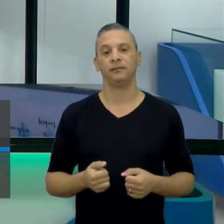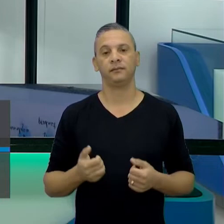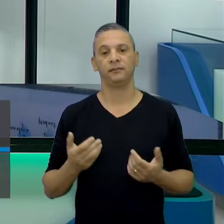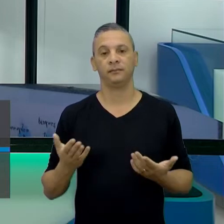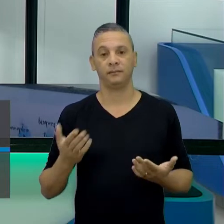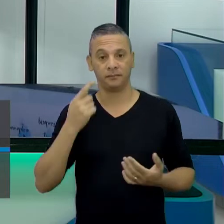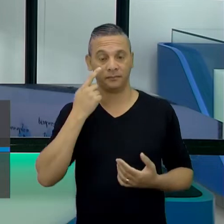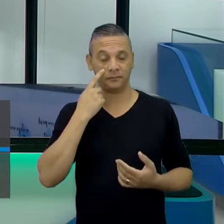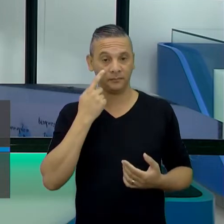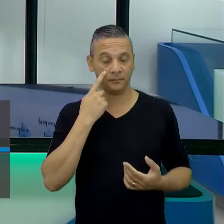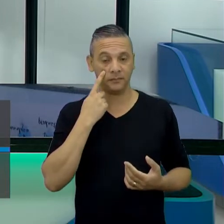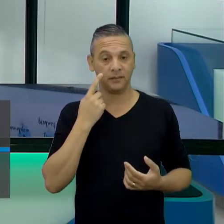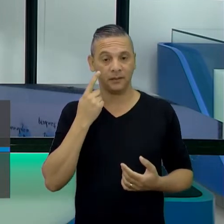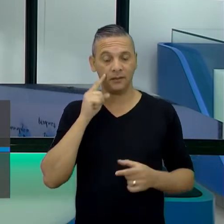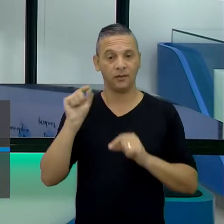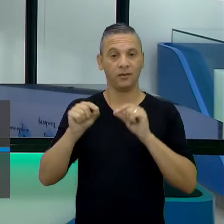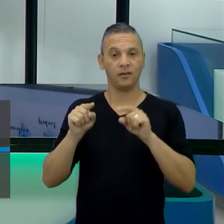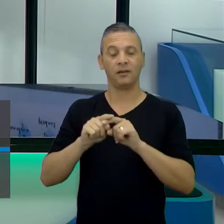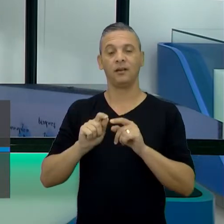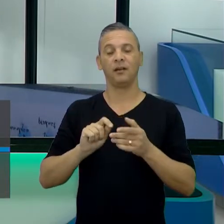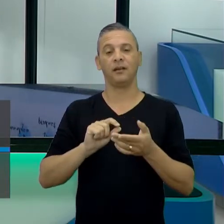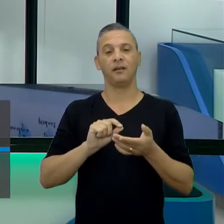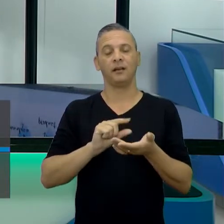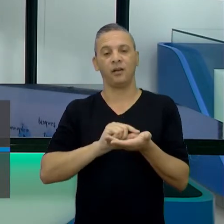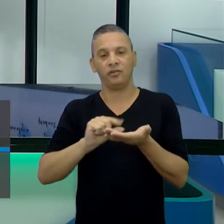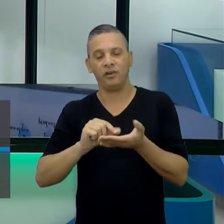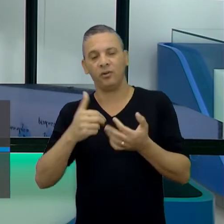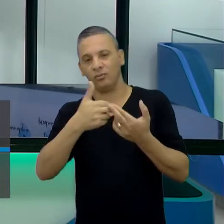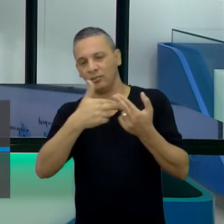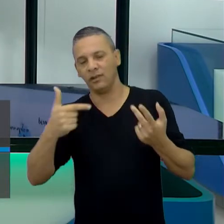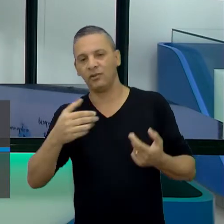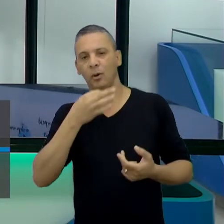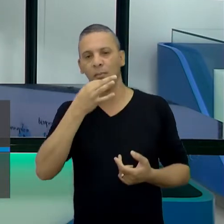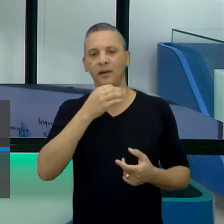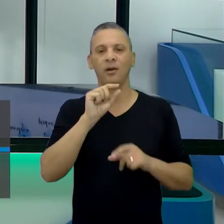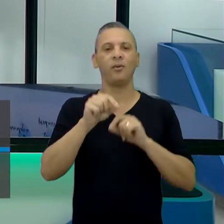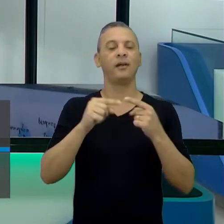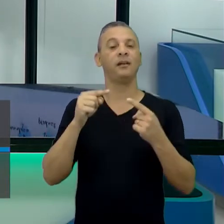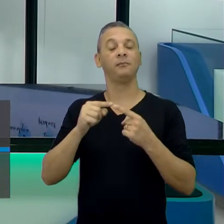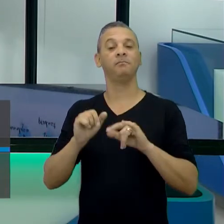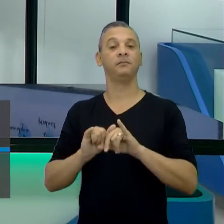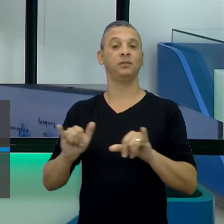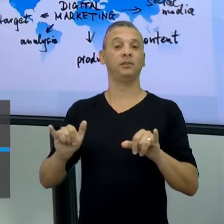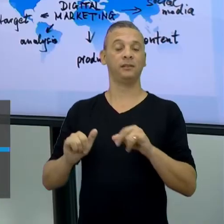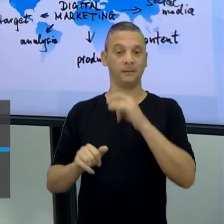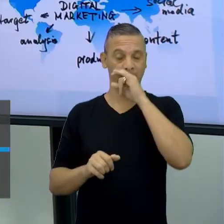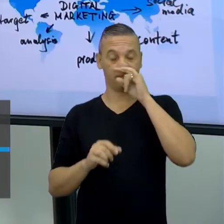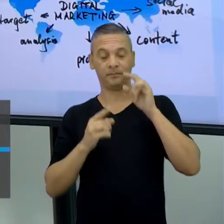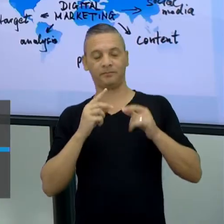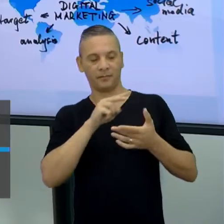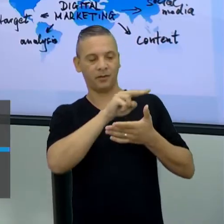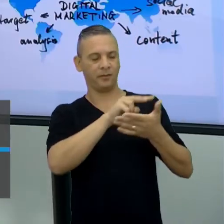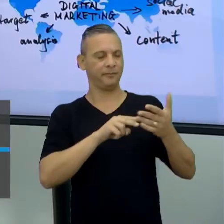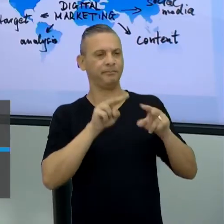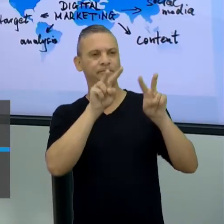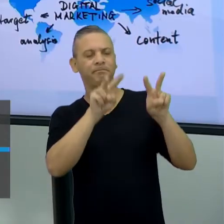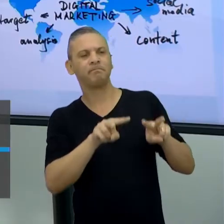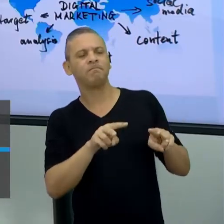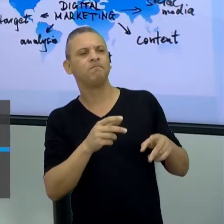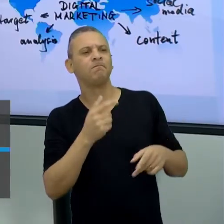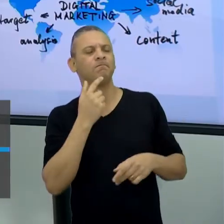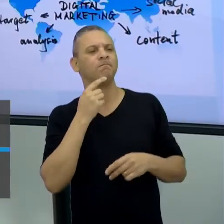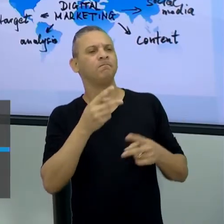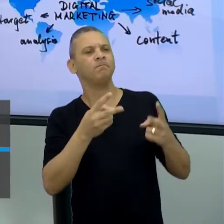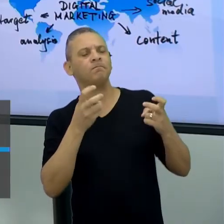Formação Geral Básica, diferenciar o que é artigo de opinião do tipo opinião do que a notícia. Sim. Só que quando a gente chega para observar mesmo, a gente percebe que tem